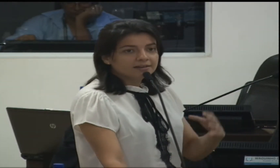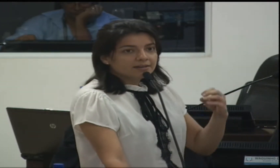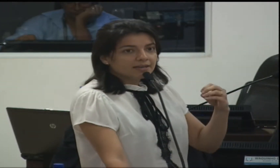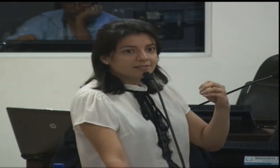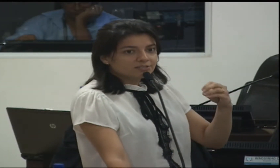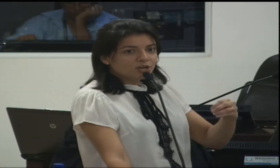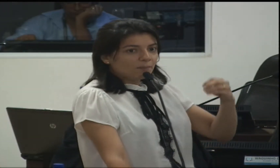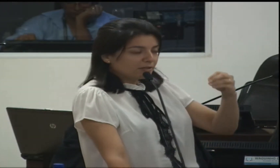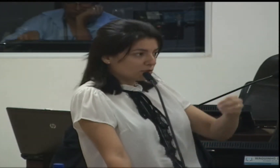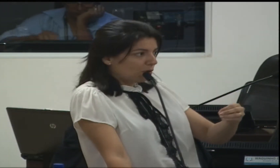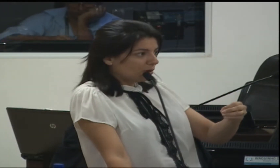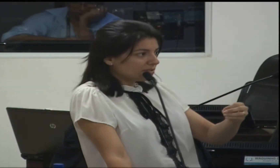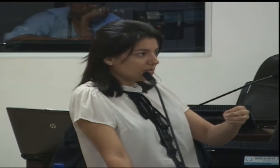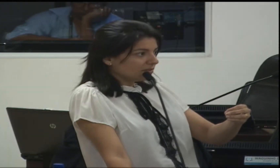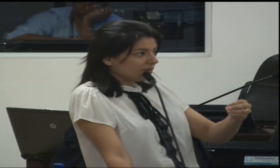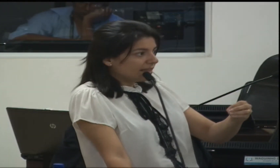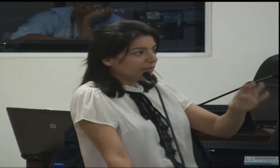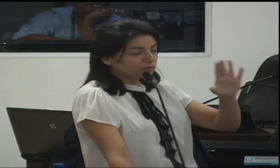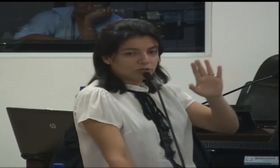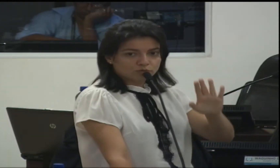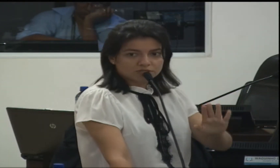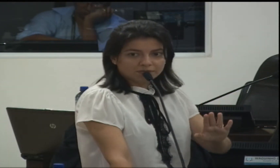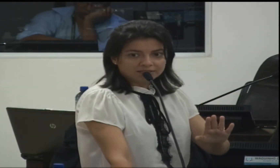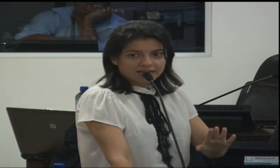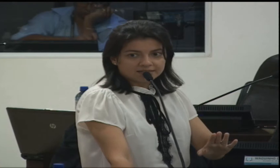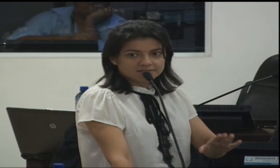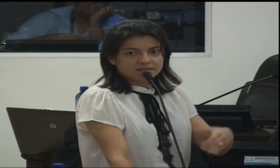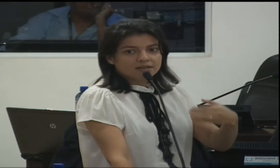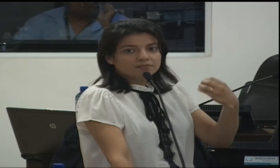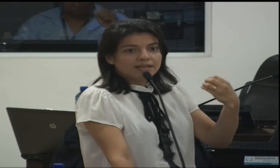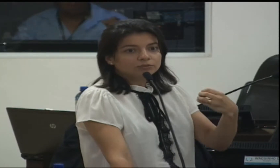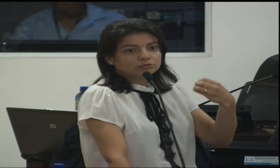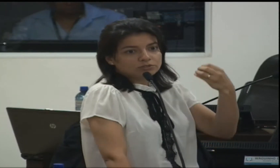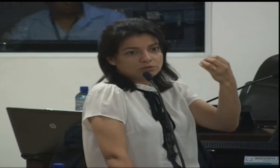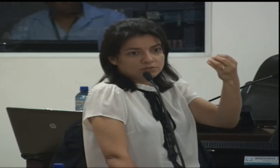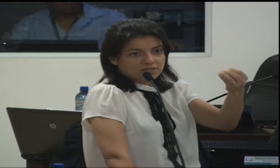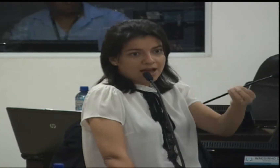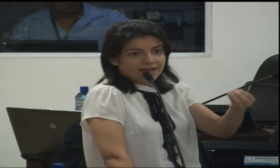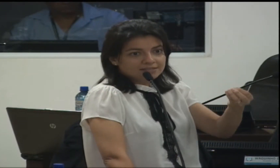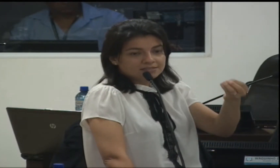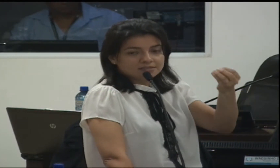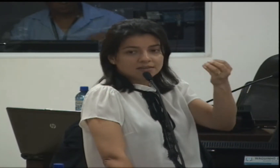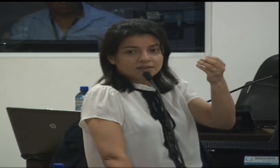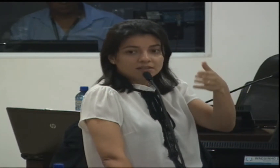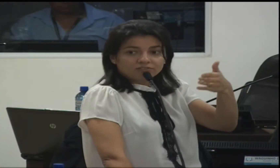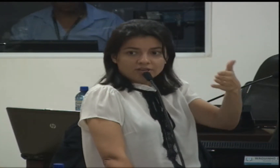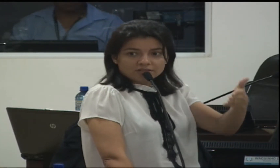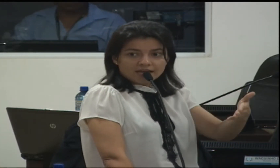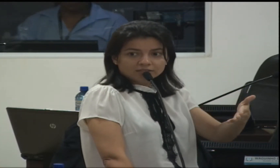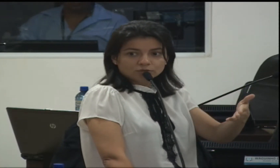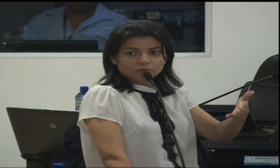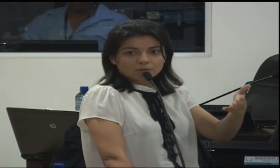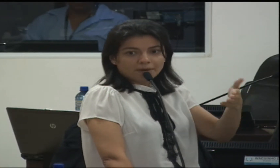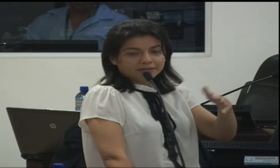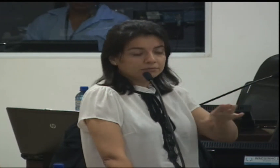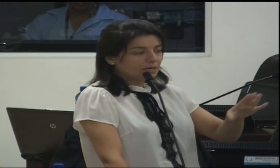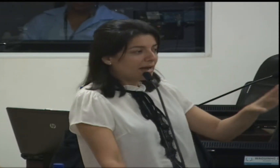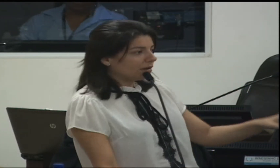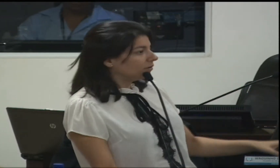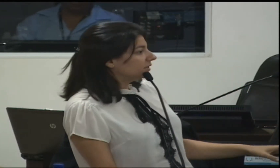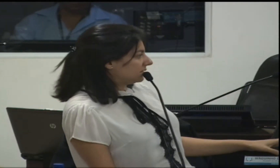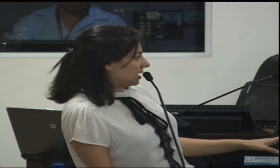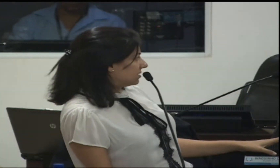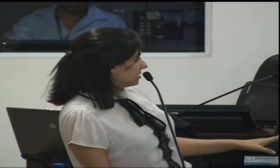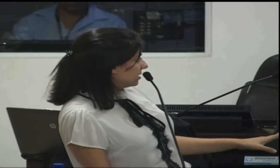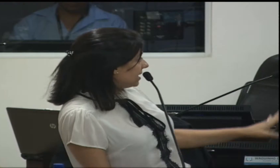pensar que existiam pessoas dentro das suas bandeiras, dentro dos seus ideais, defendendo para que um